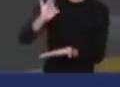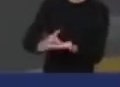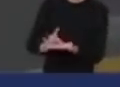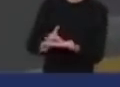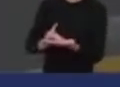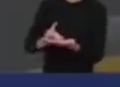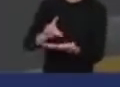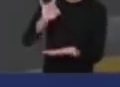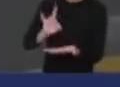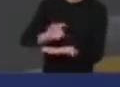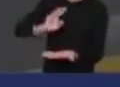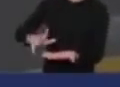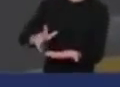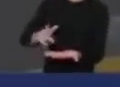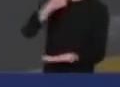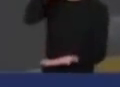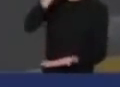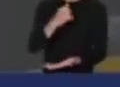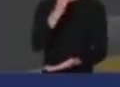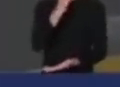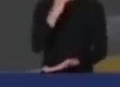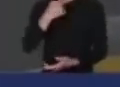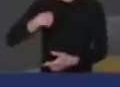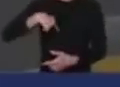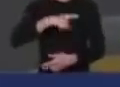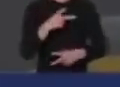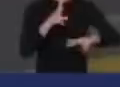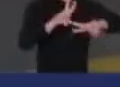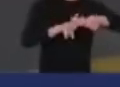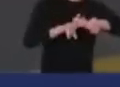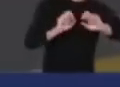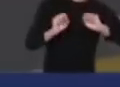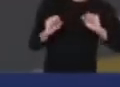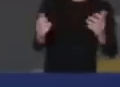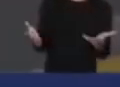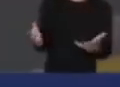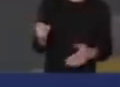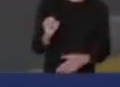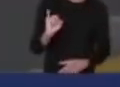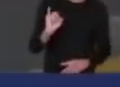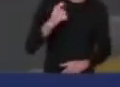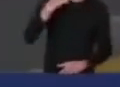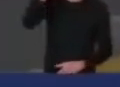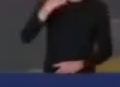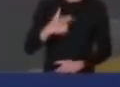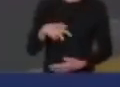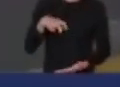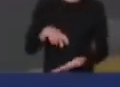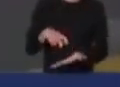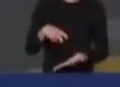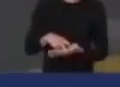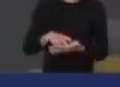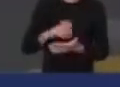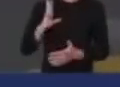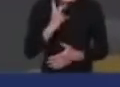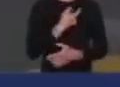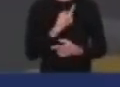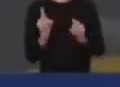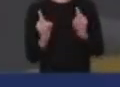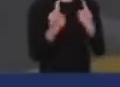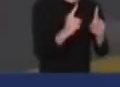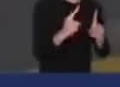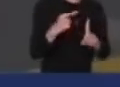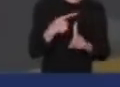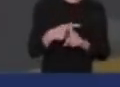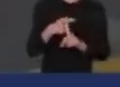história. Eu queria provocar você em outro sentido, é lógico que você pode falar do lado humano também, mas eu queria começar pelo lado político. A gente acompanhou o